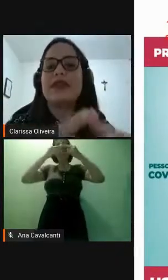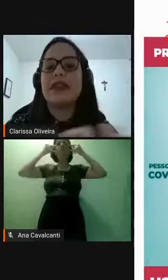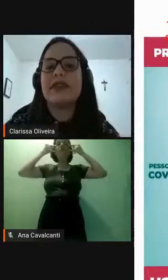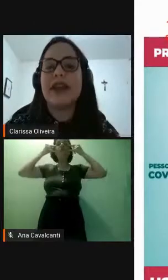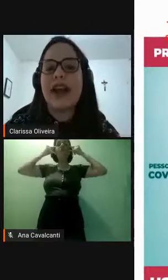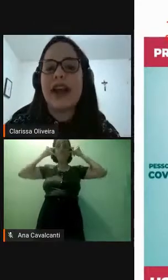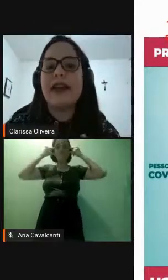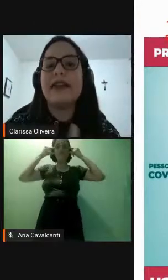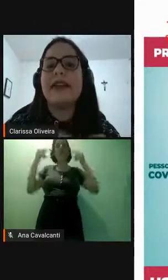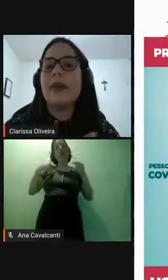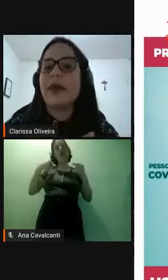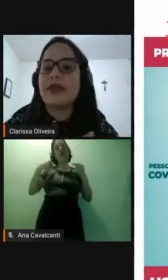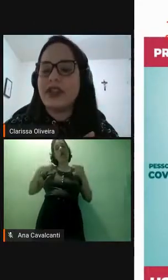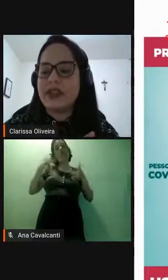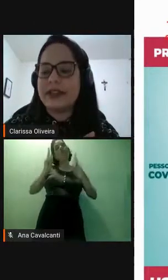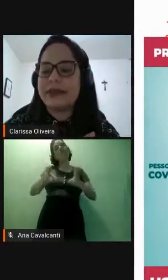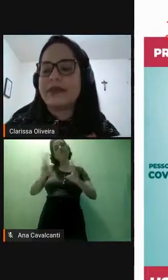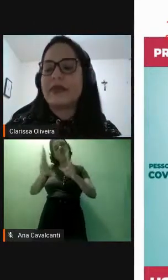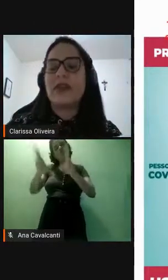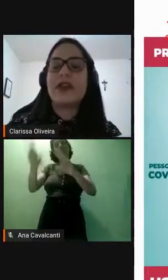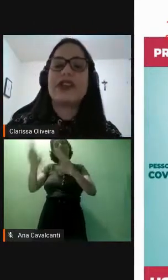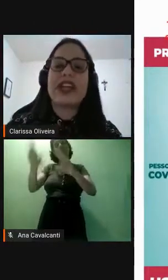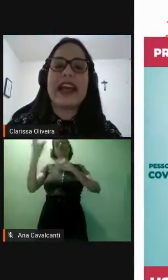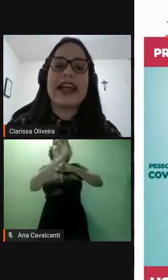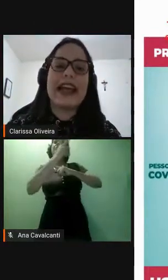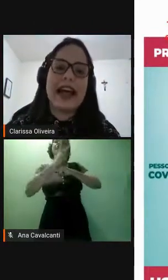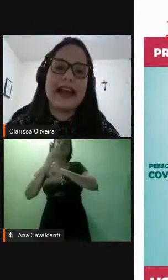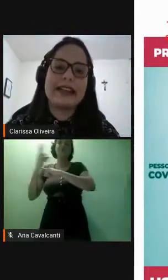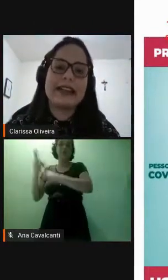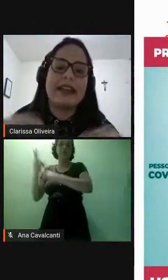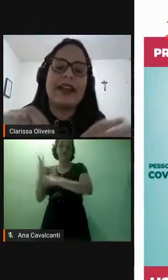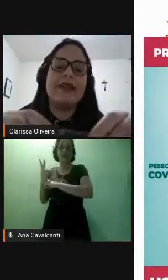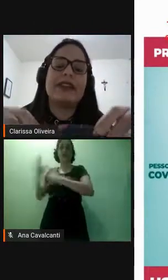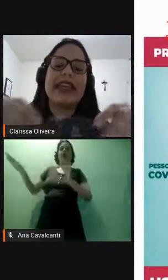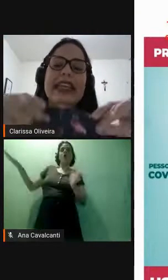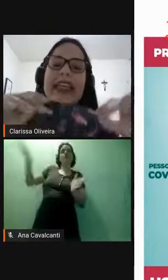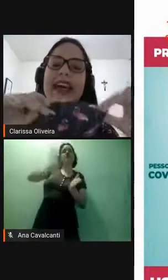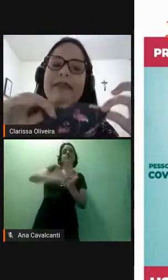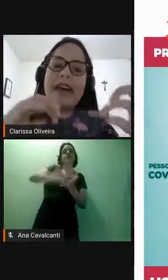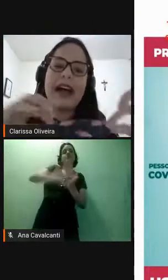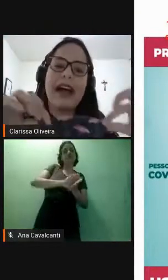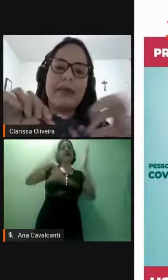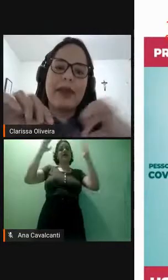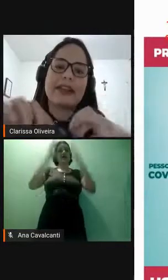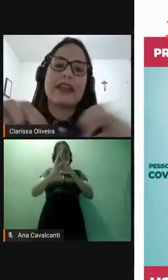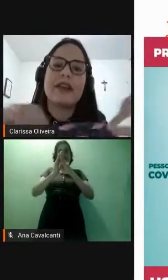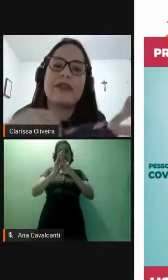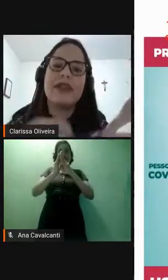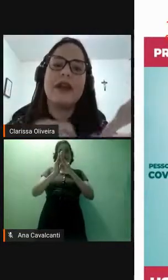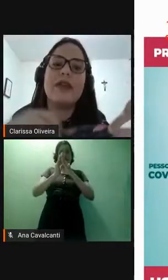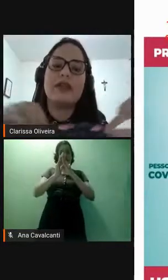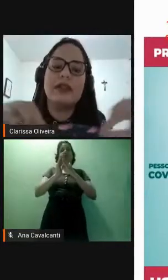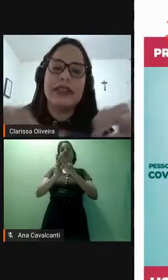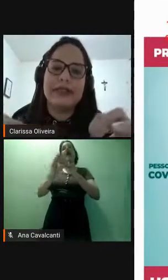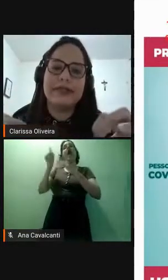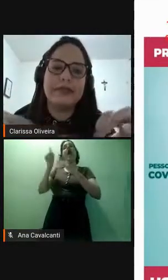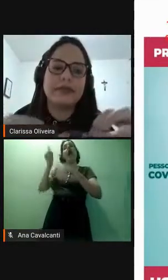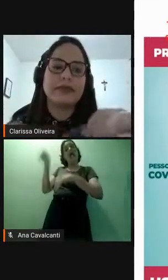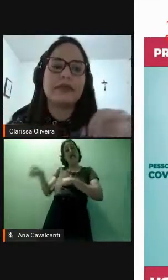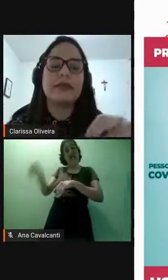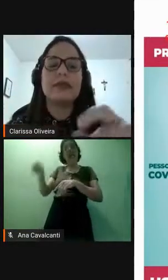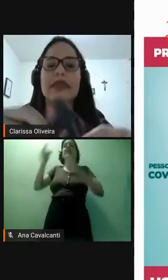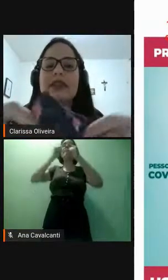assim eu consigo ficar protegida. Quando eu chegar em casa, eu vou ter que lavar a máscara que eu usei ao longo do